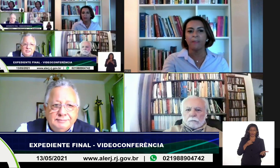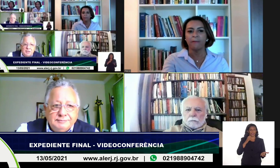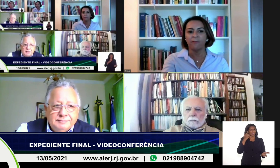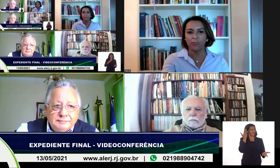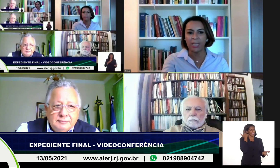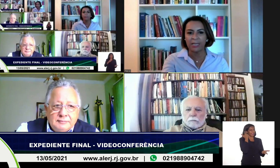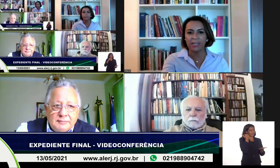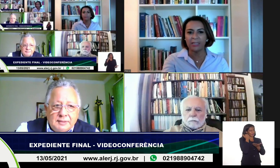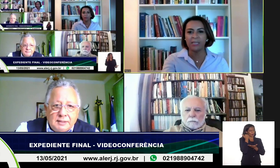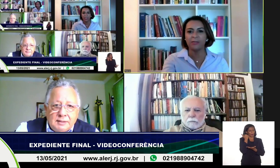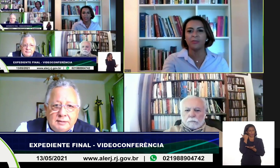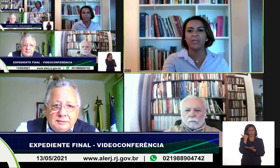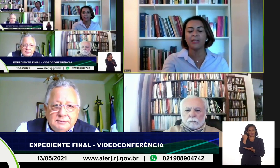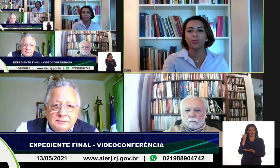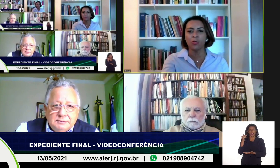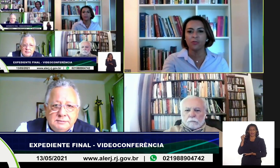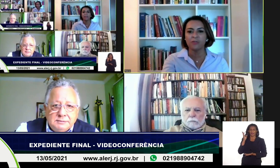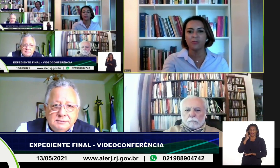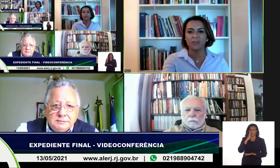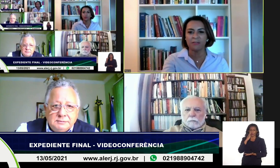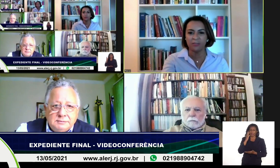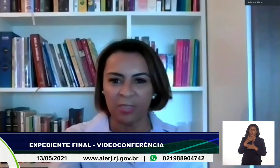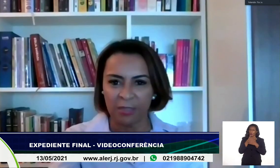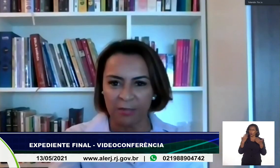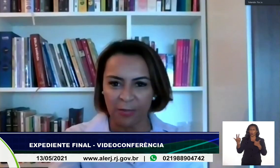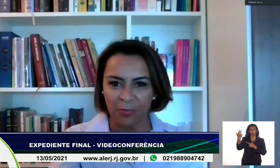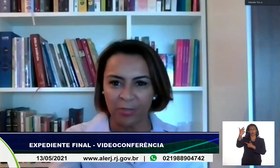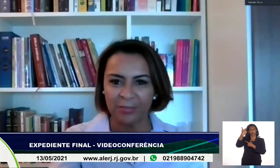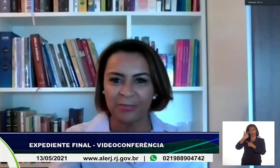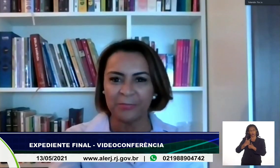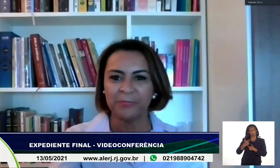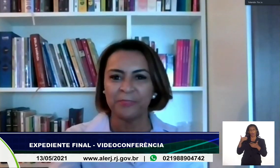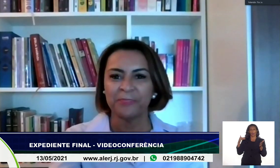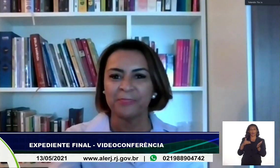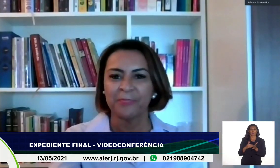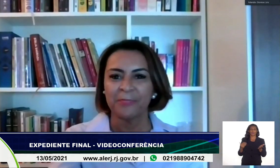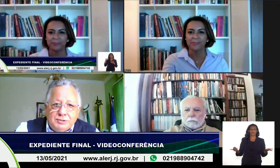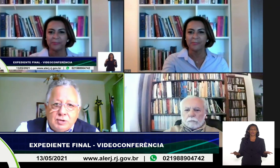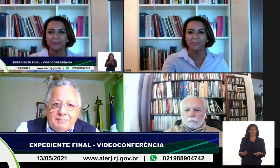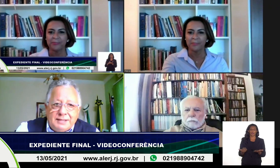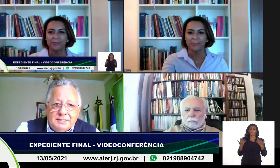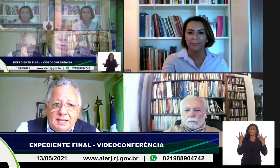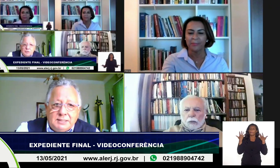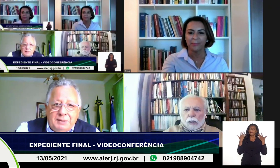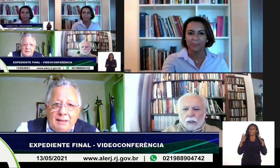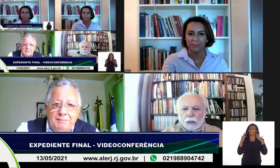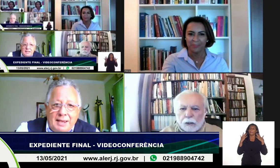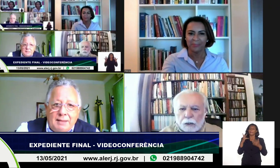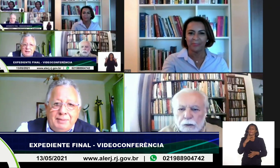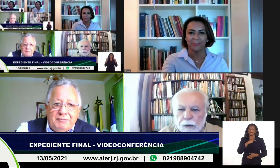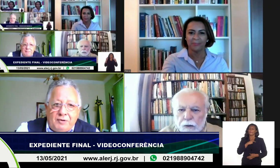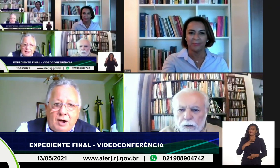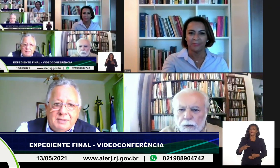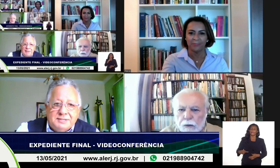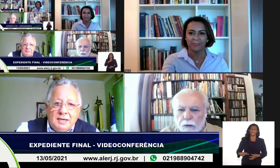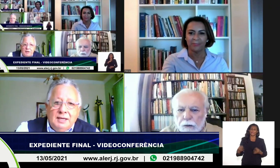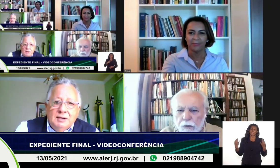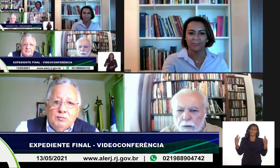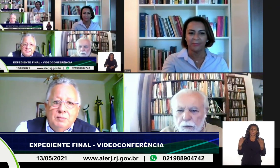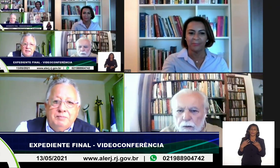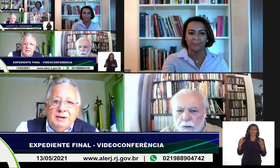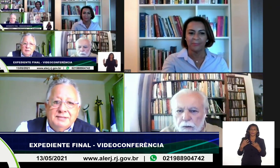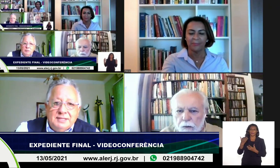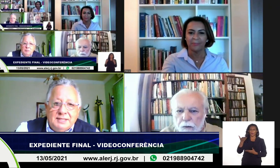Faldé Carneiro e a todos que nos assistem até essas horas parabéns senhora presidente pela bela performance